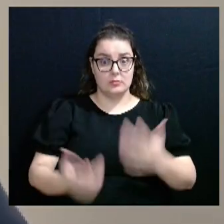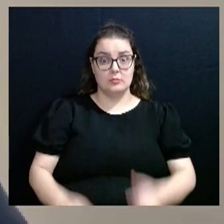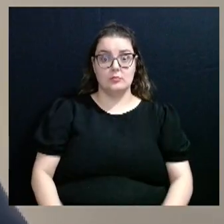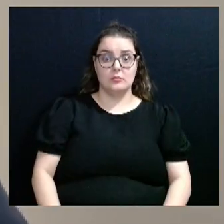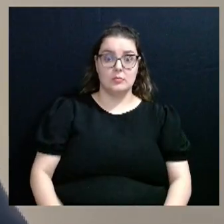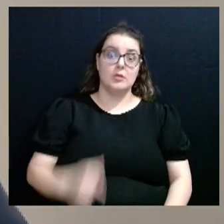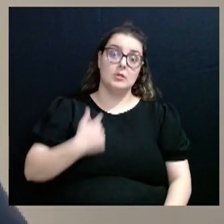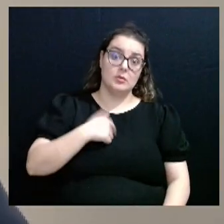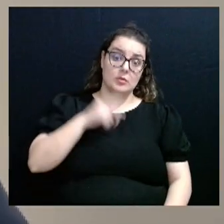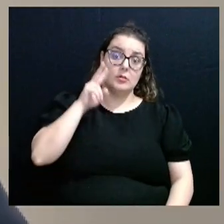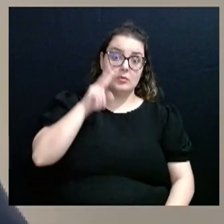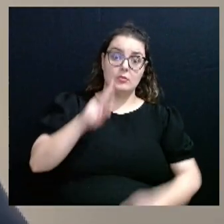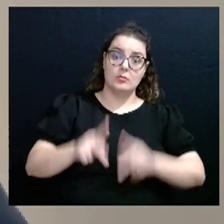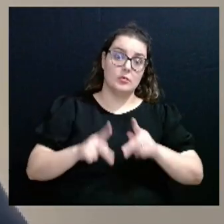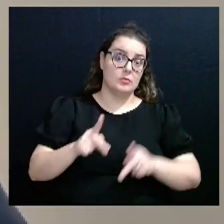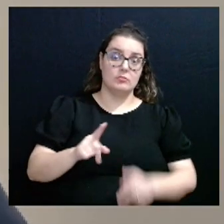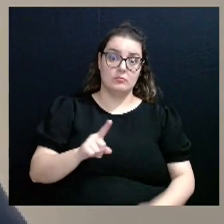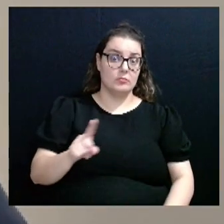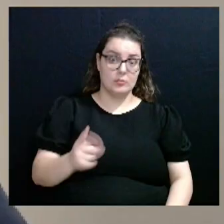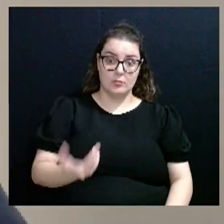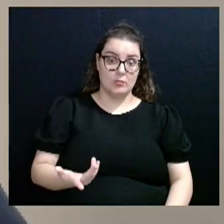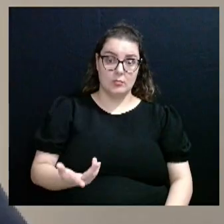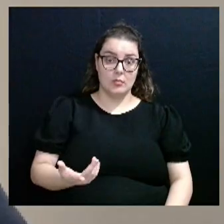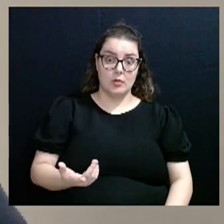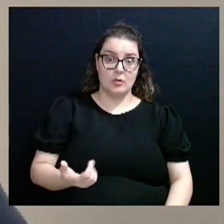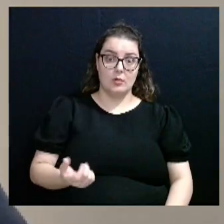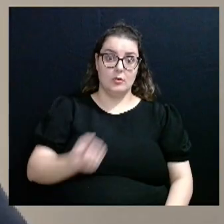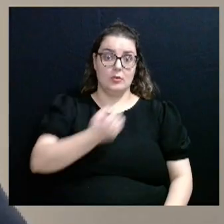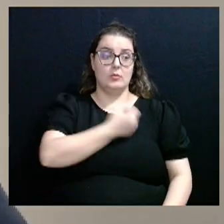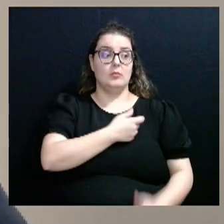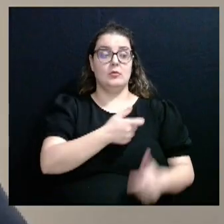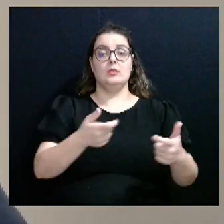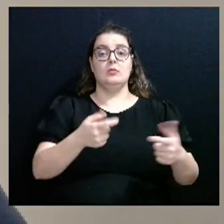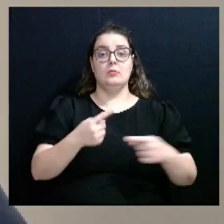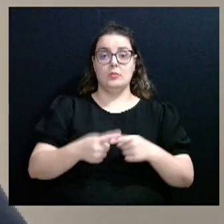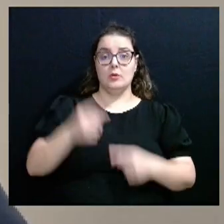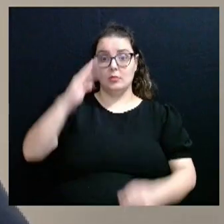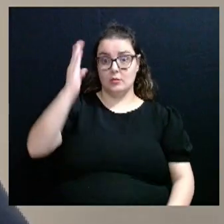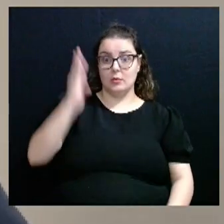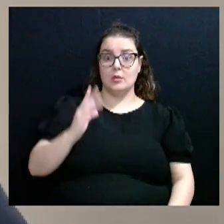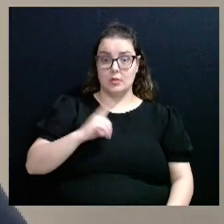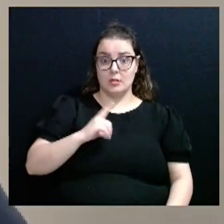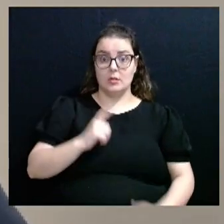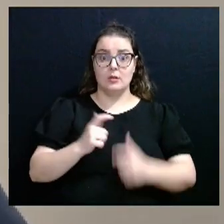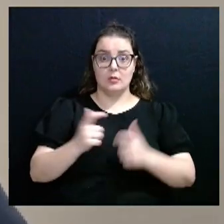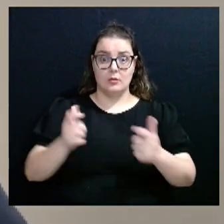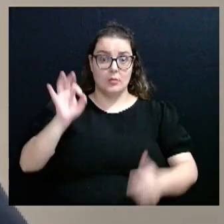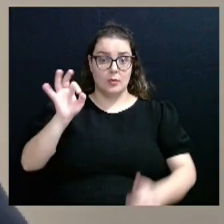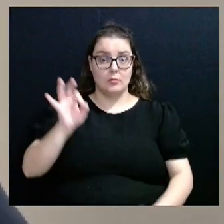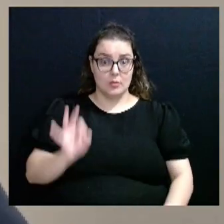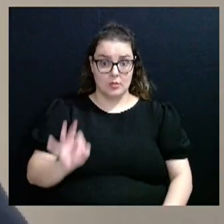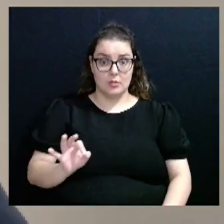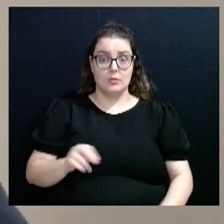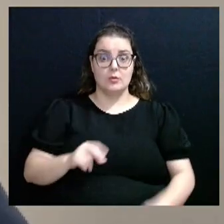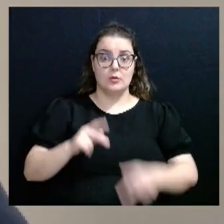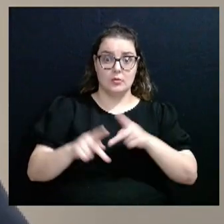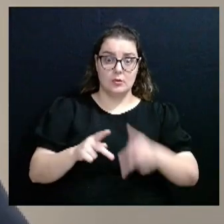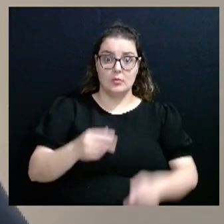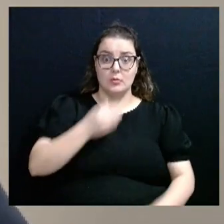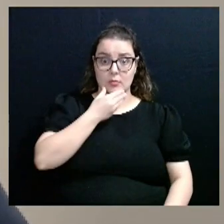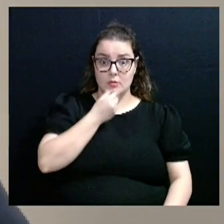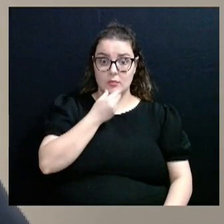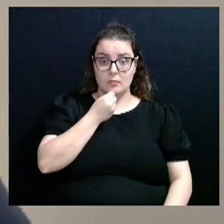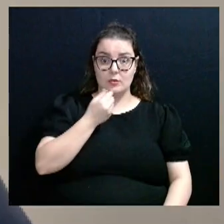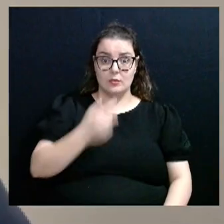que não é tão numerosa assim, né? Porque o Brasil ainda tem uma maior parcela da sua população masculina, ainda tem menos de